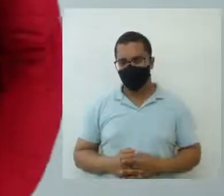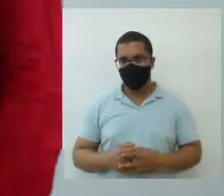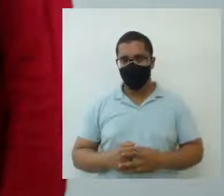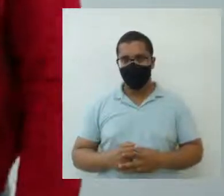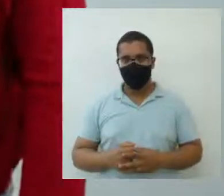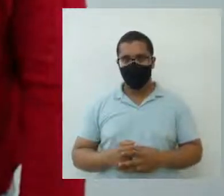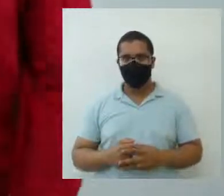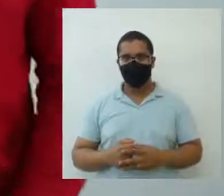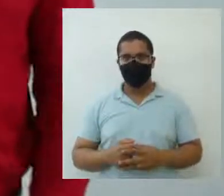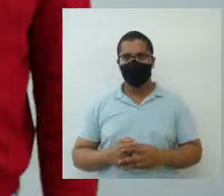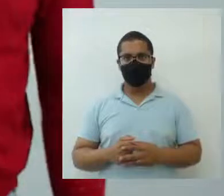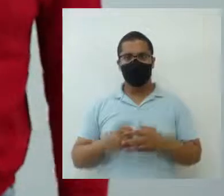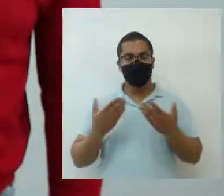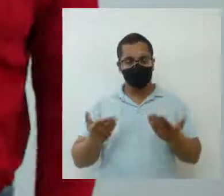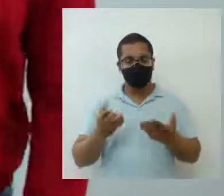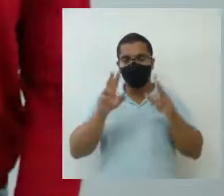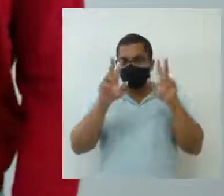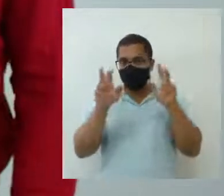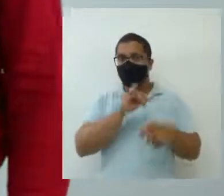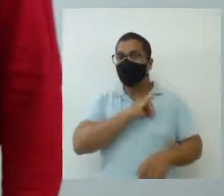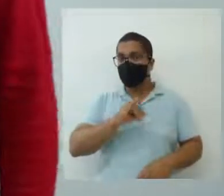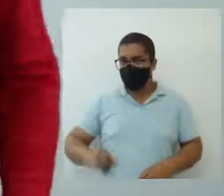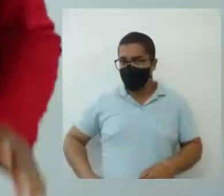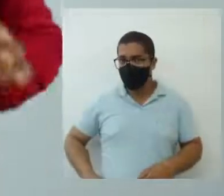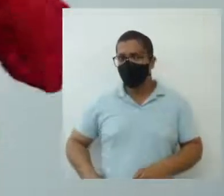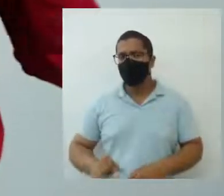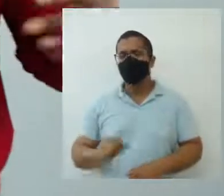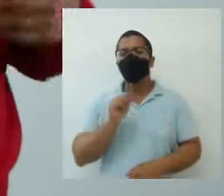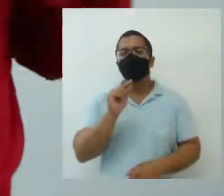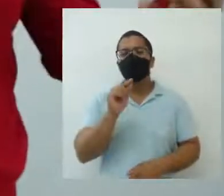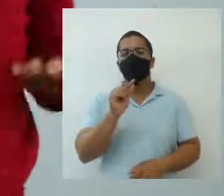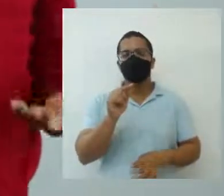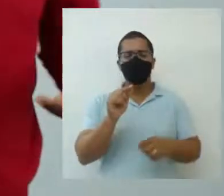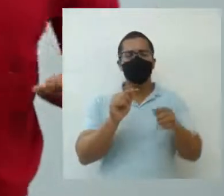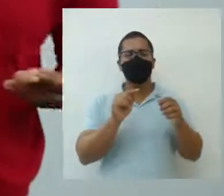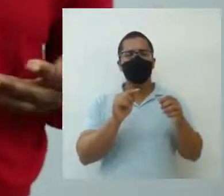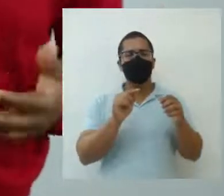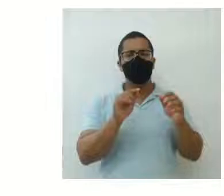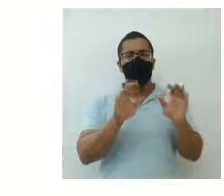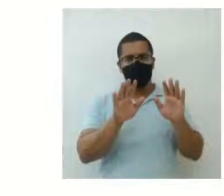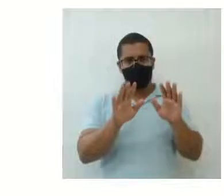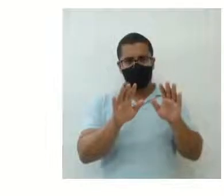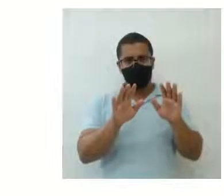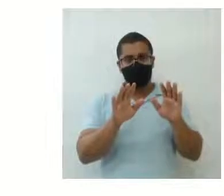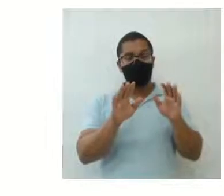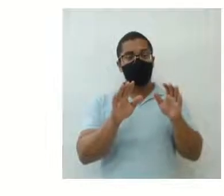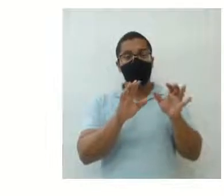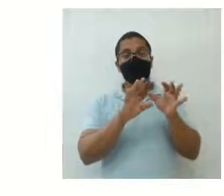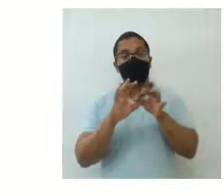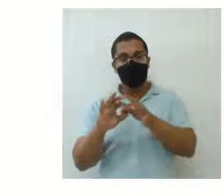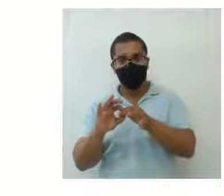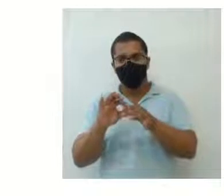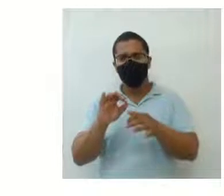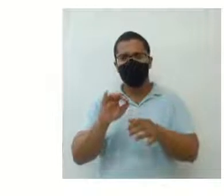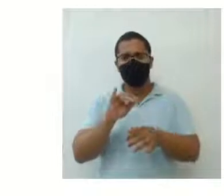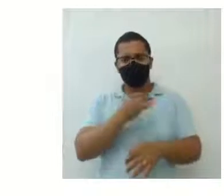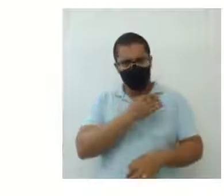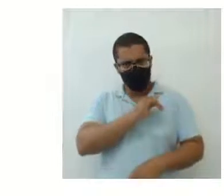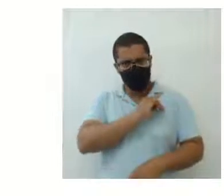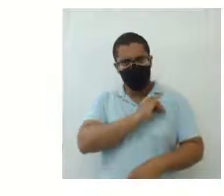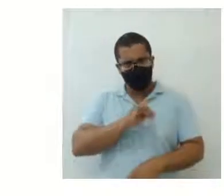vamos lá, pessoal, o imperialismo, né? Então, no contexto do imperialismo na África e na